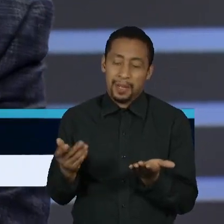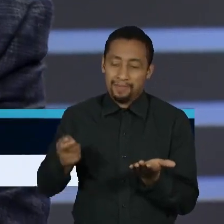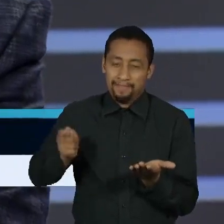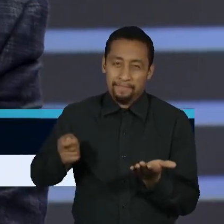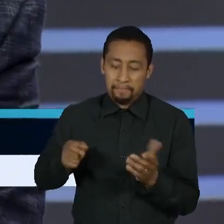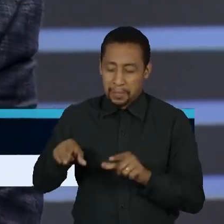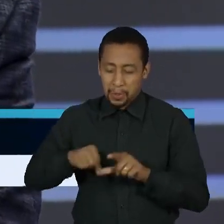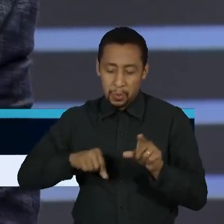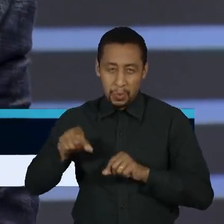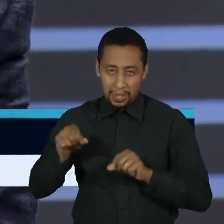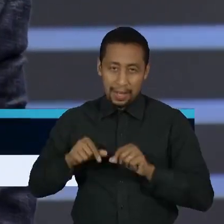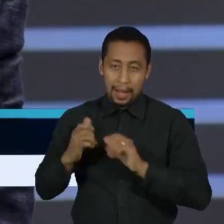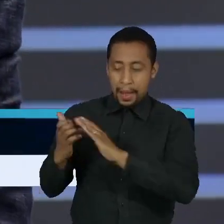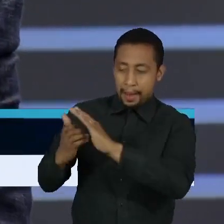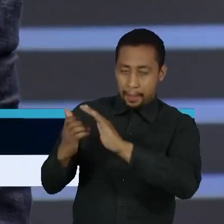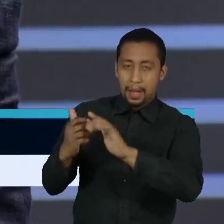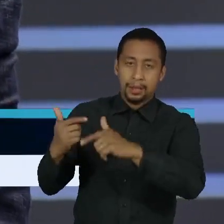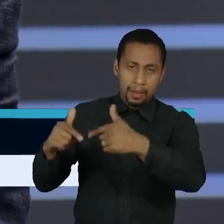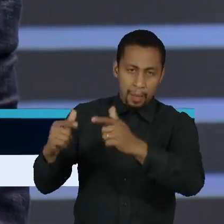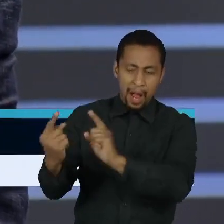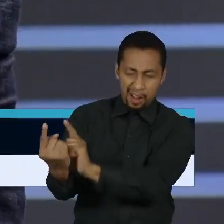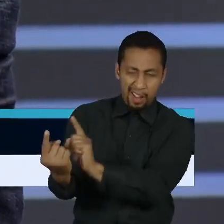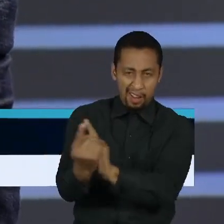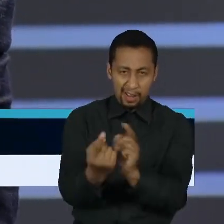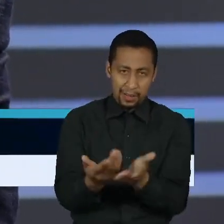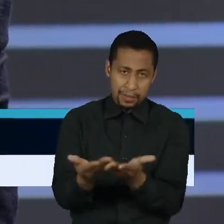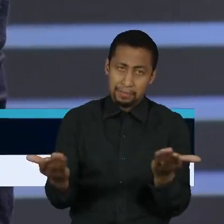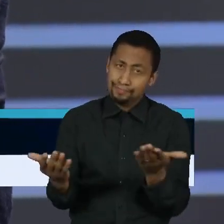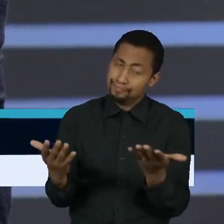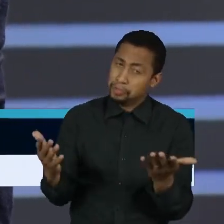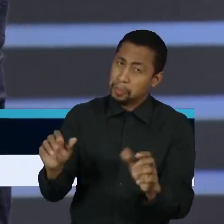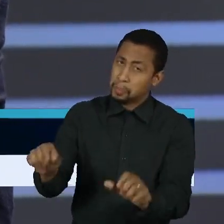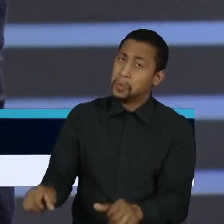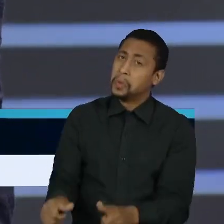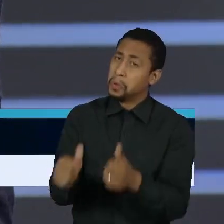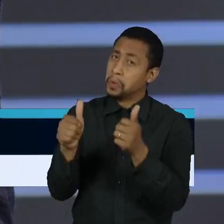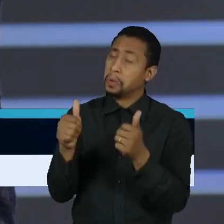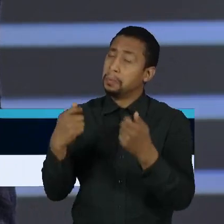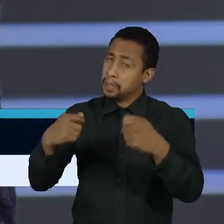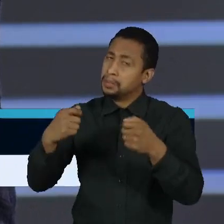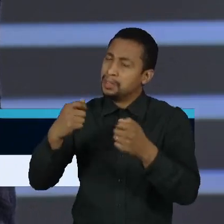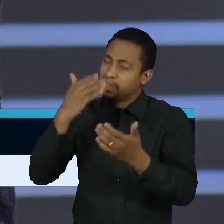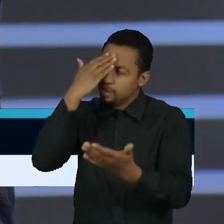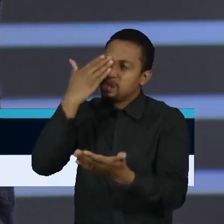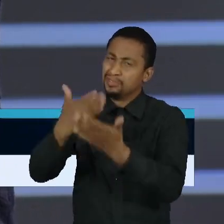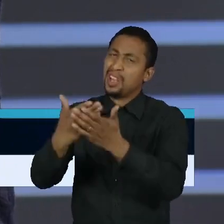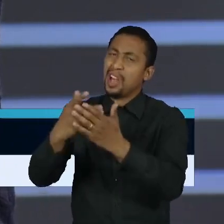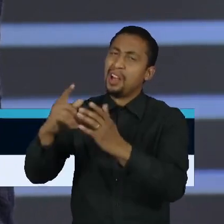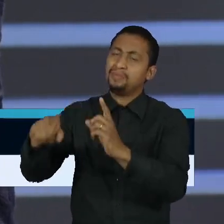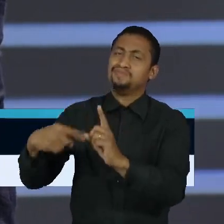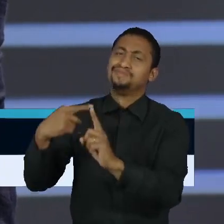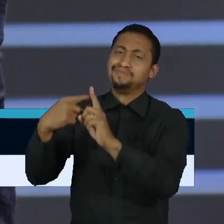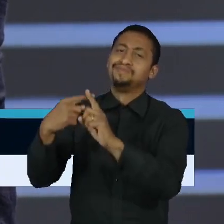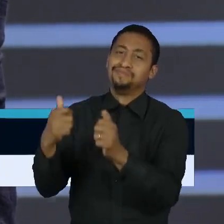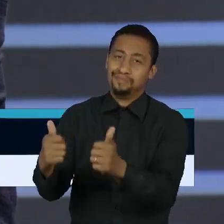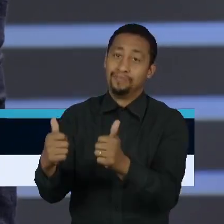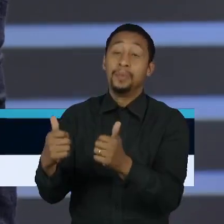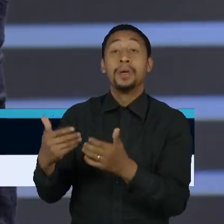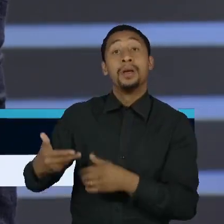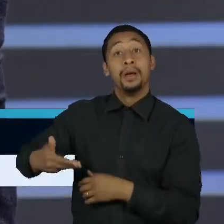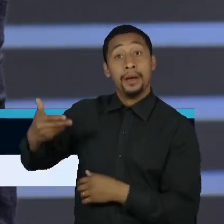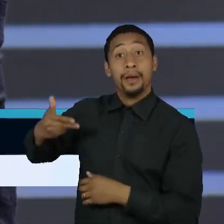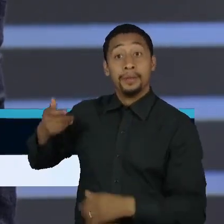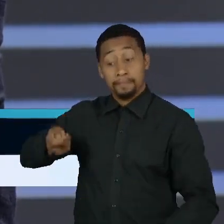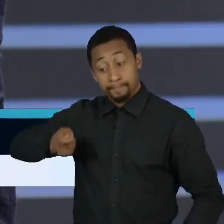Mas vem melhorando com o tempo, a gente tem que ser positivo. Por exemplo, já nas últimas leilões que nós tivemos aí,